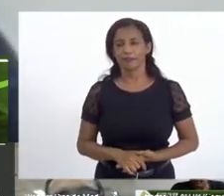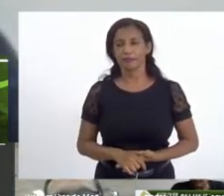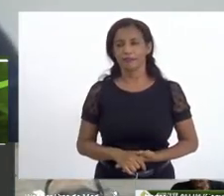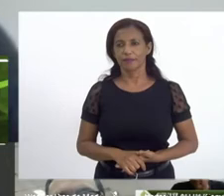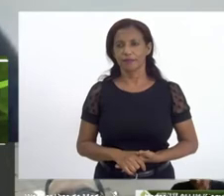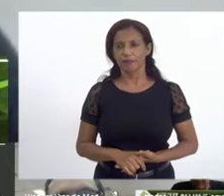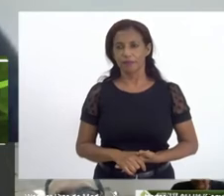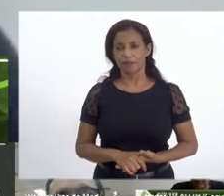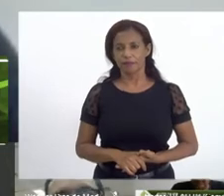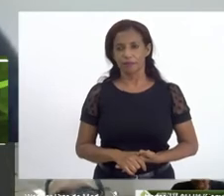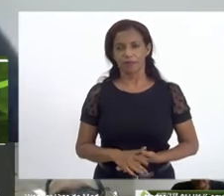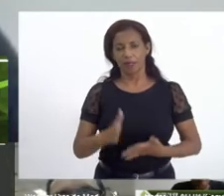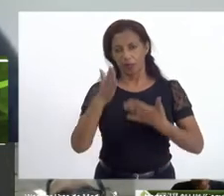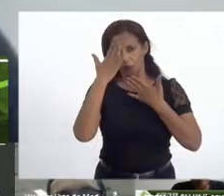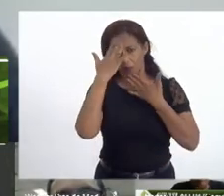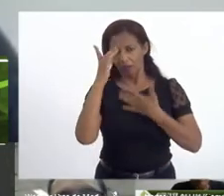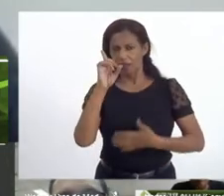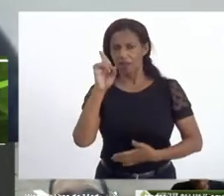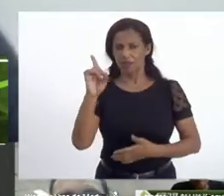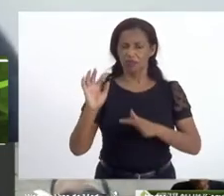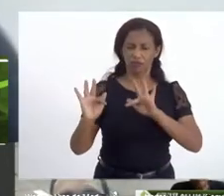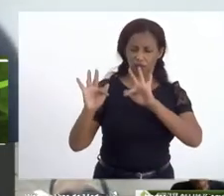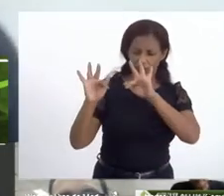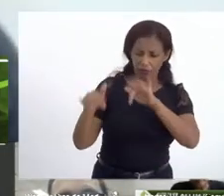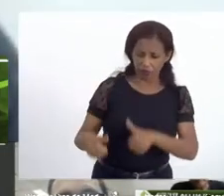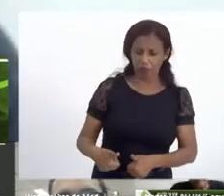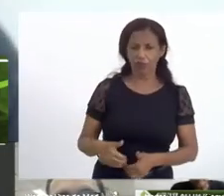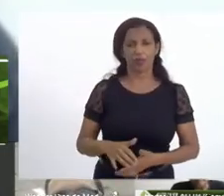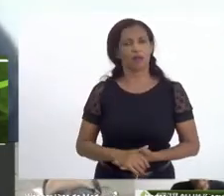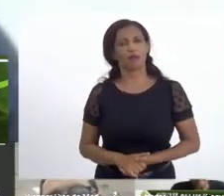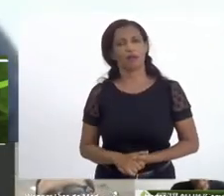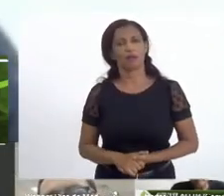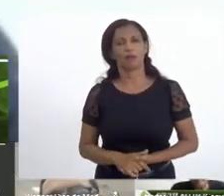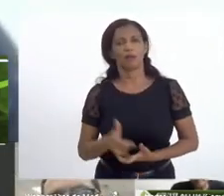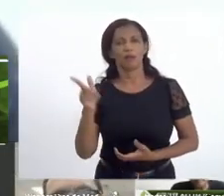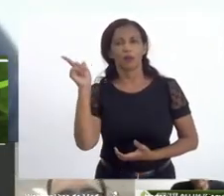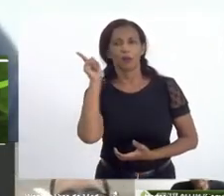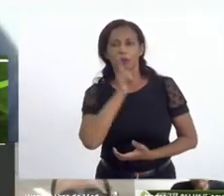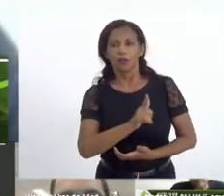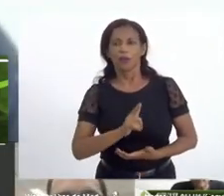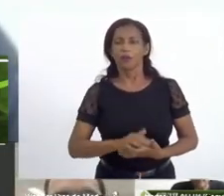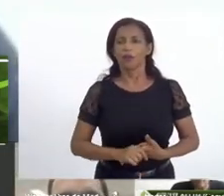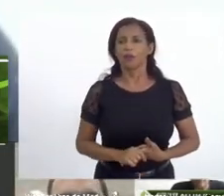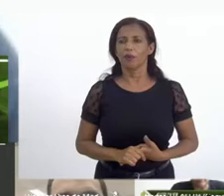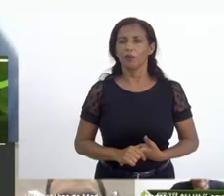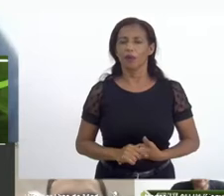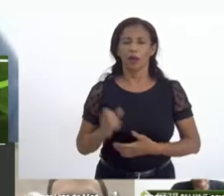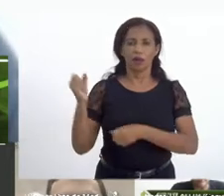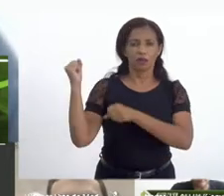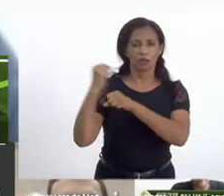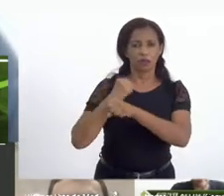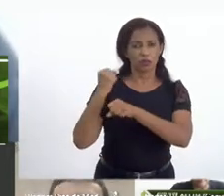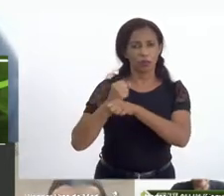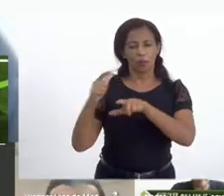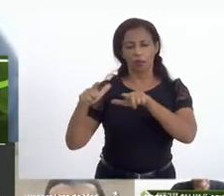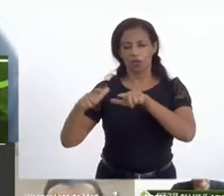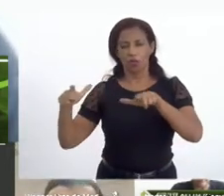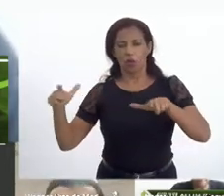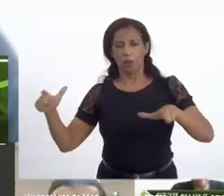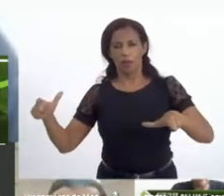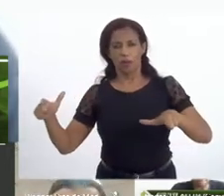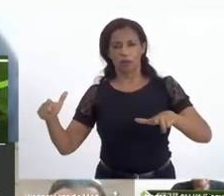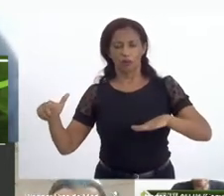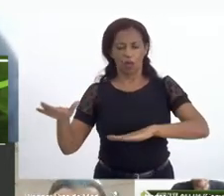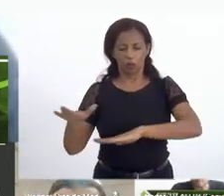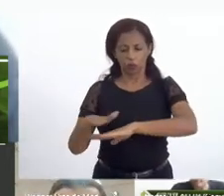nós estamos, graças a Deus, na reta final para realizar as obras de aumento da pista